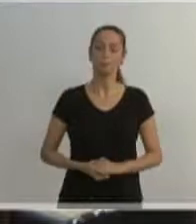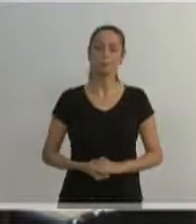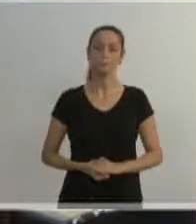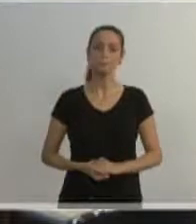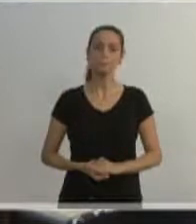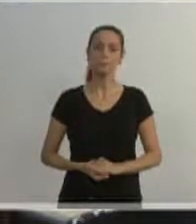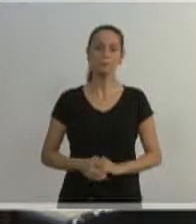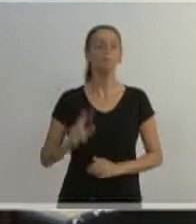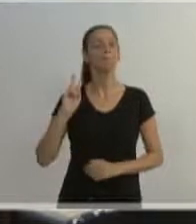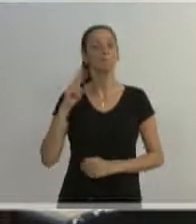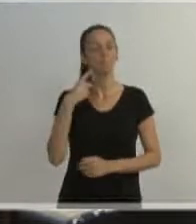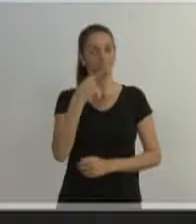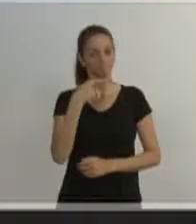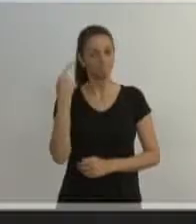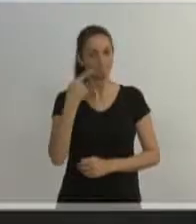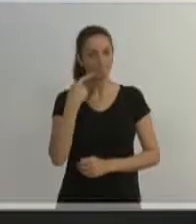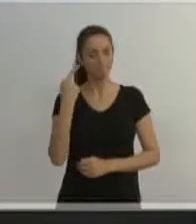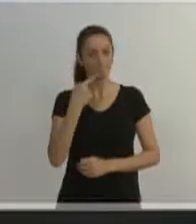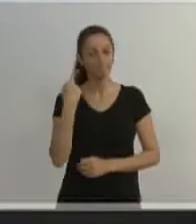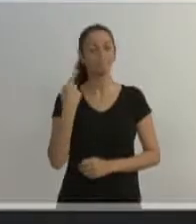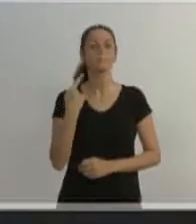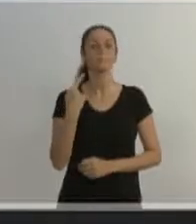lançar em